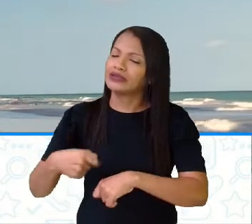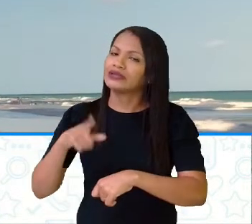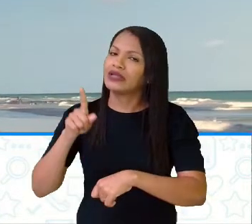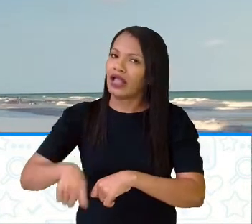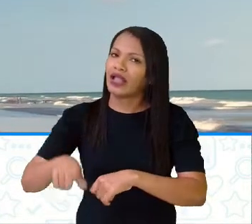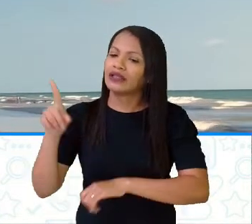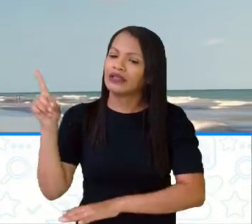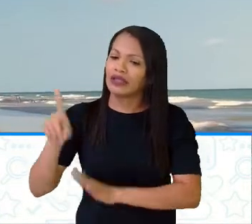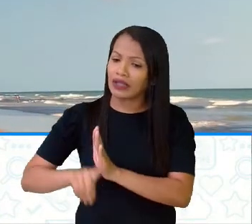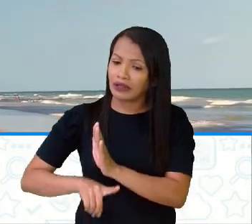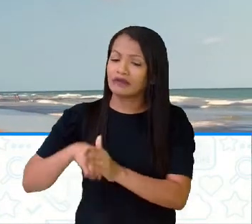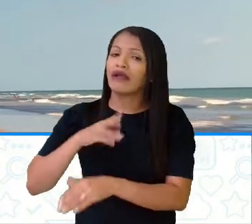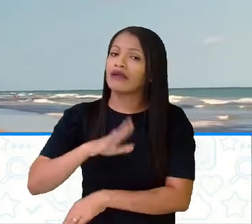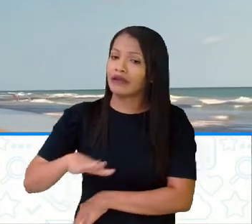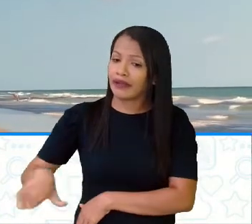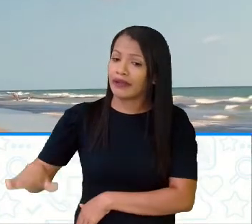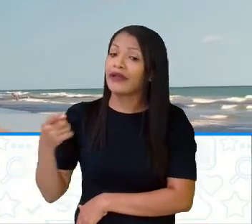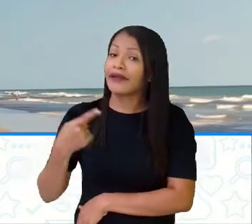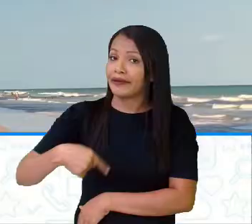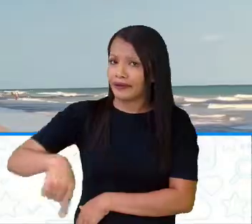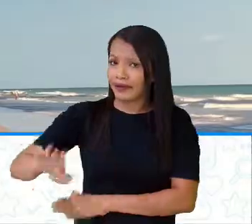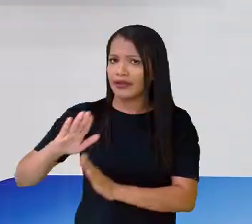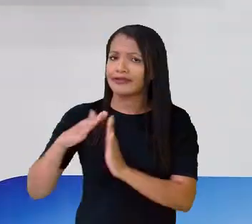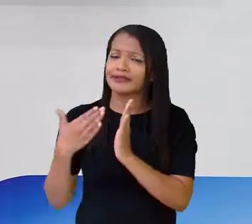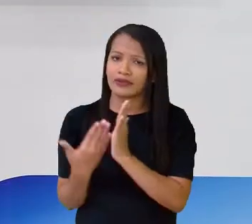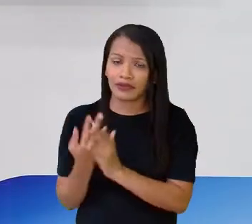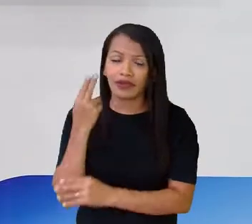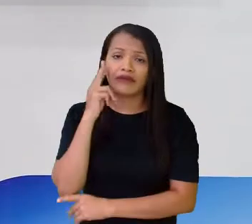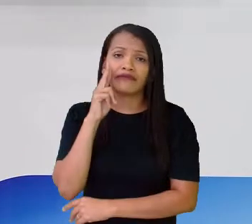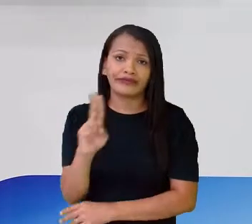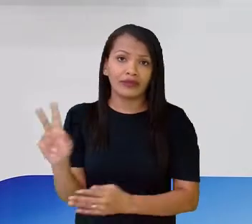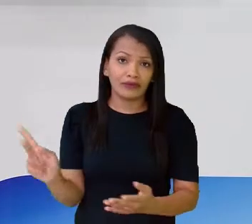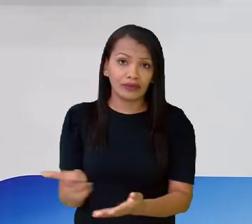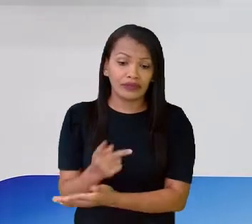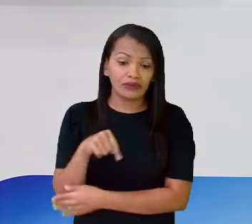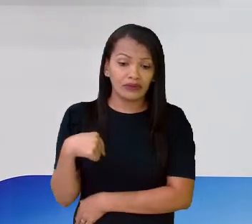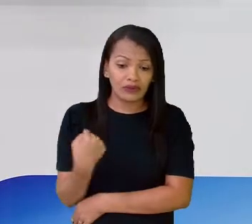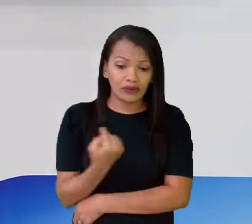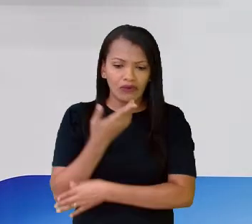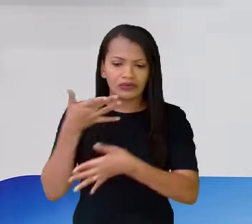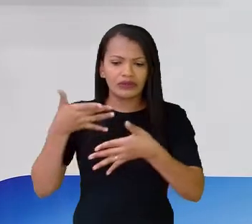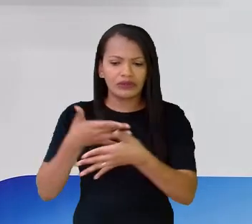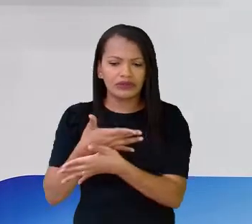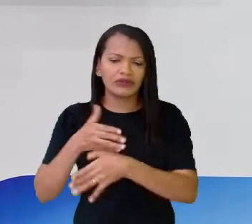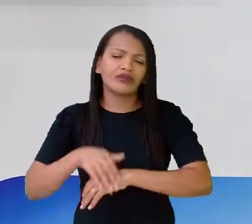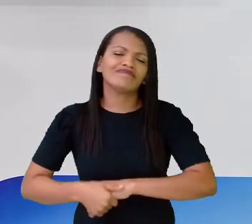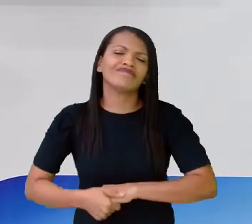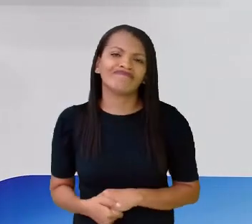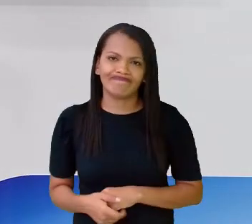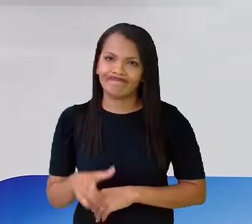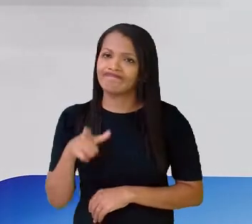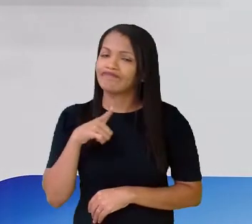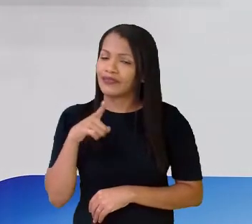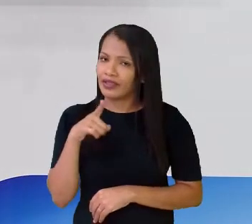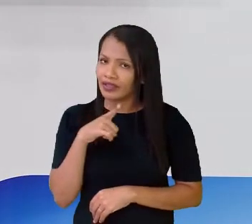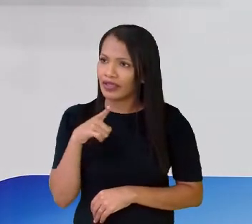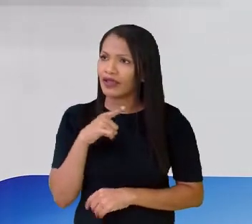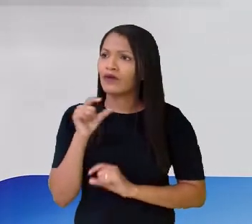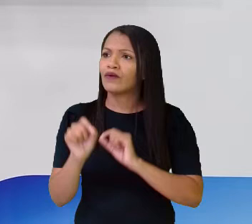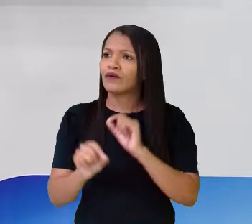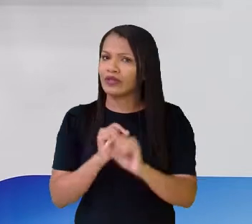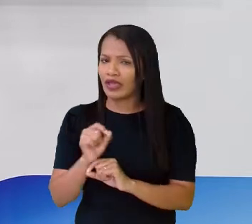E a gente vê, infelizmente, muito acontecendo na nossa cidade. Existem cidades que, por exemplo, ainda